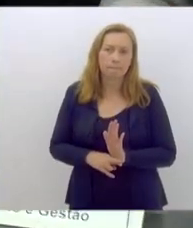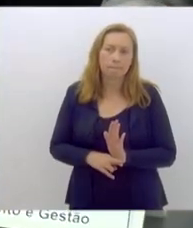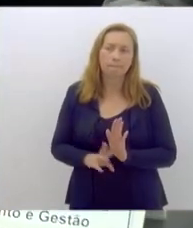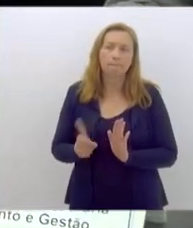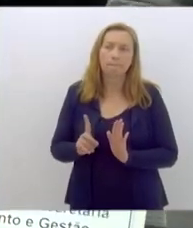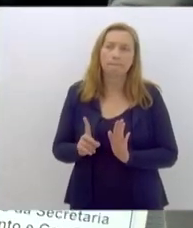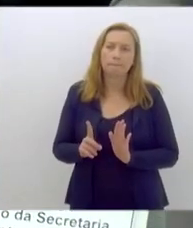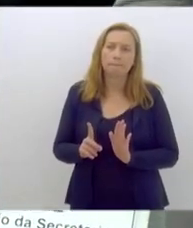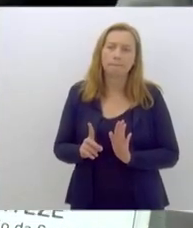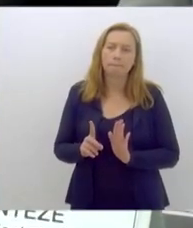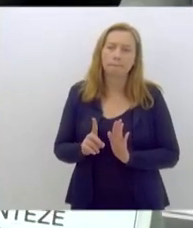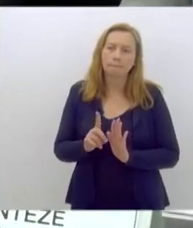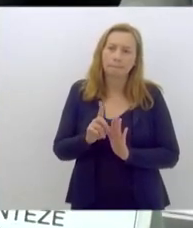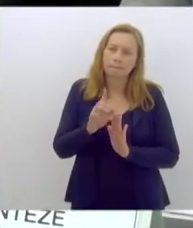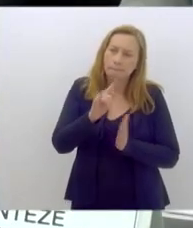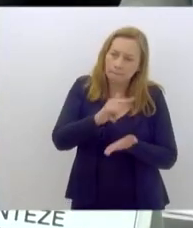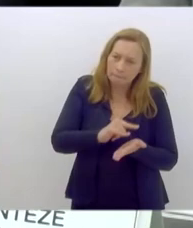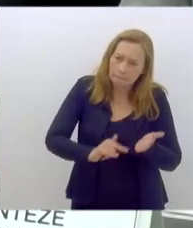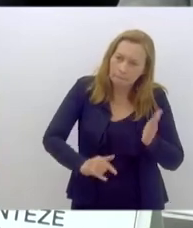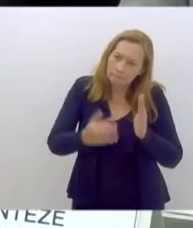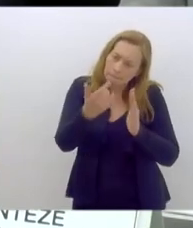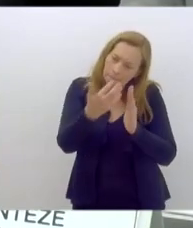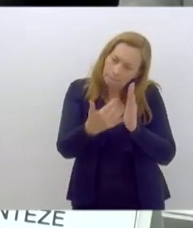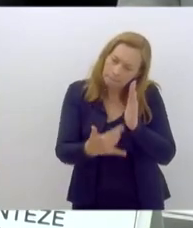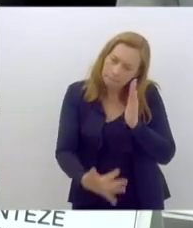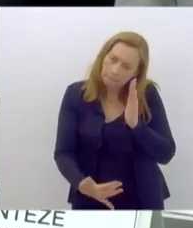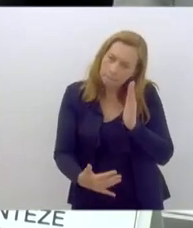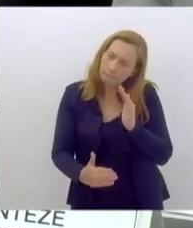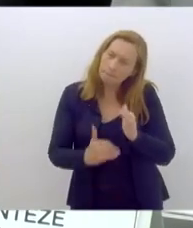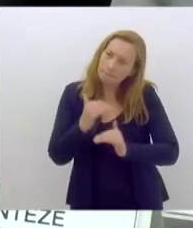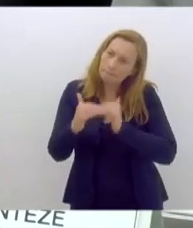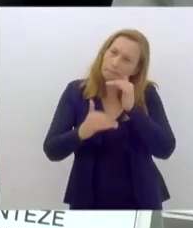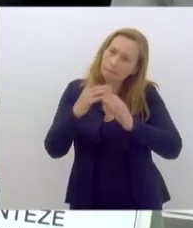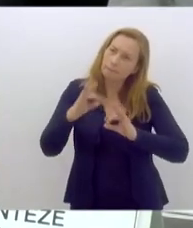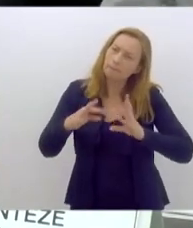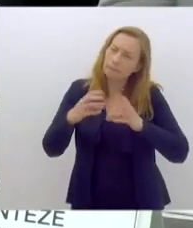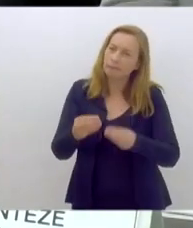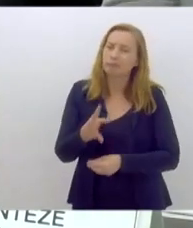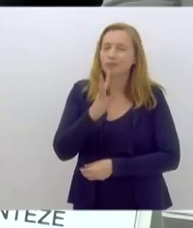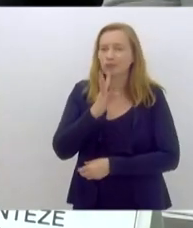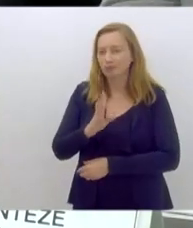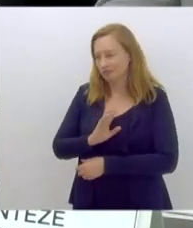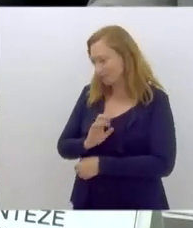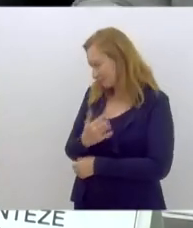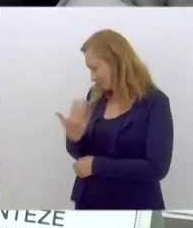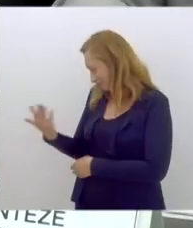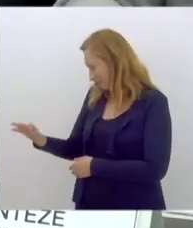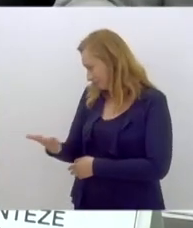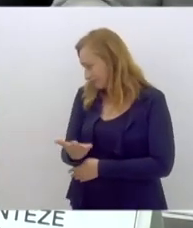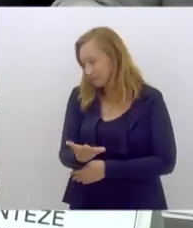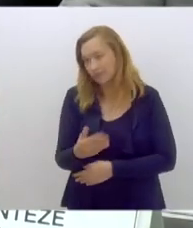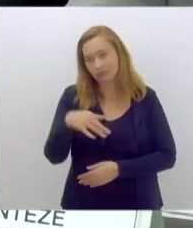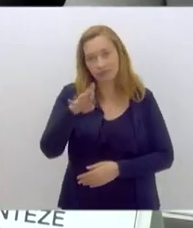regras é diretrizes para o desenvolvimento todo mundo me conhece aqui Mauro me conhece